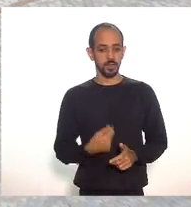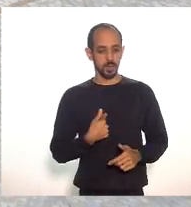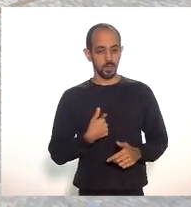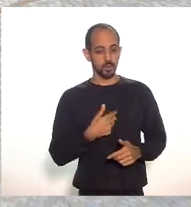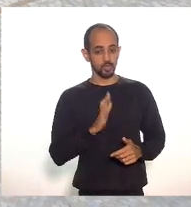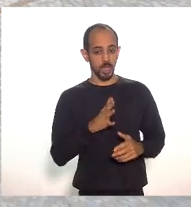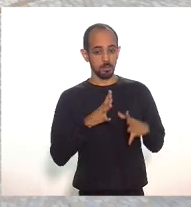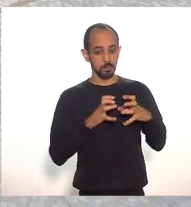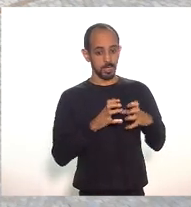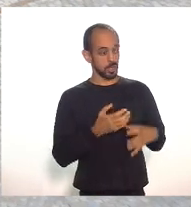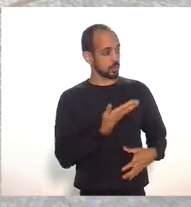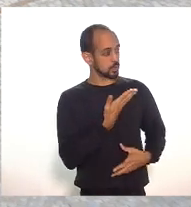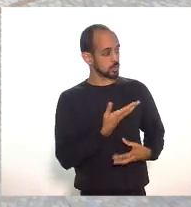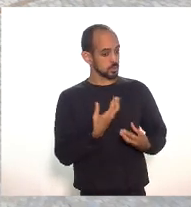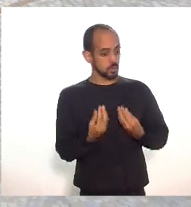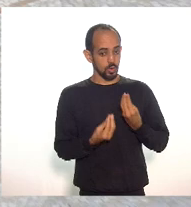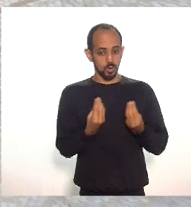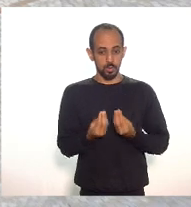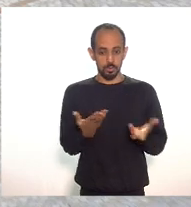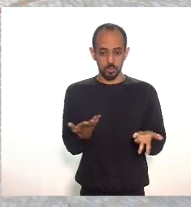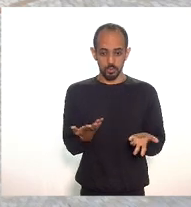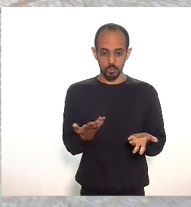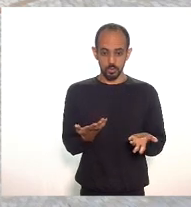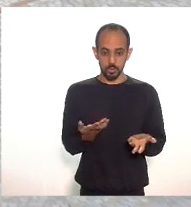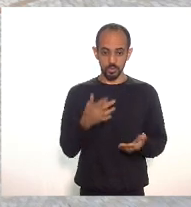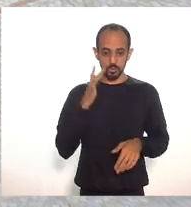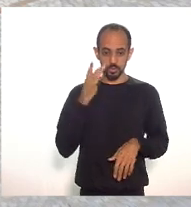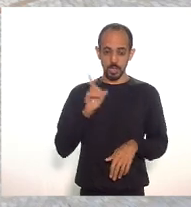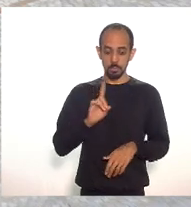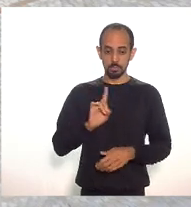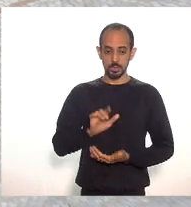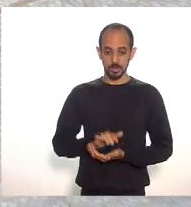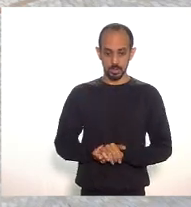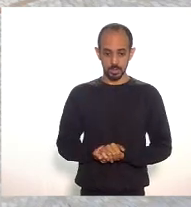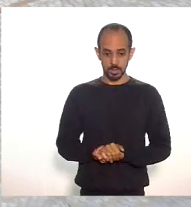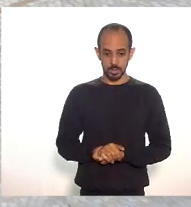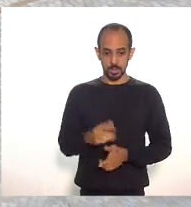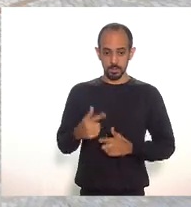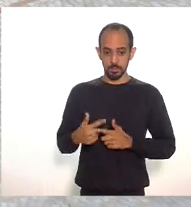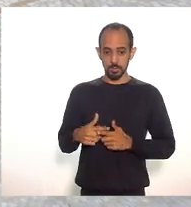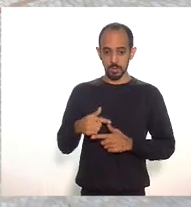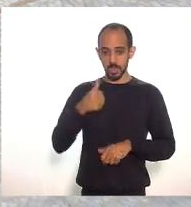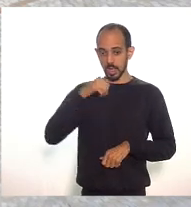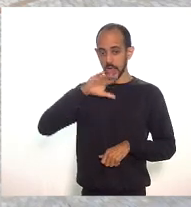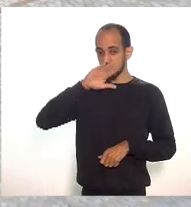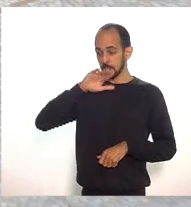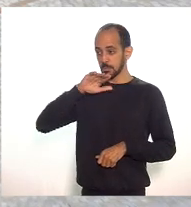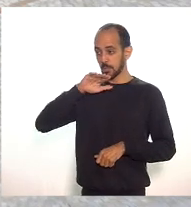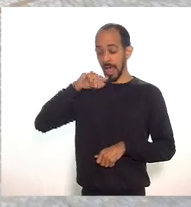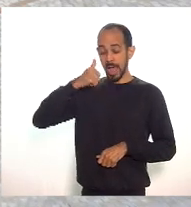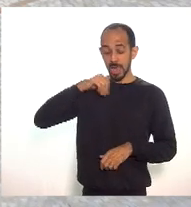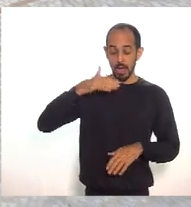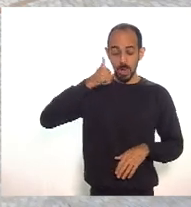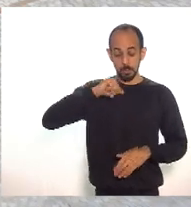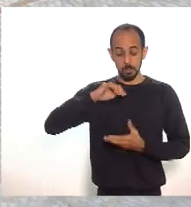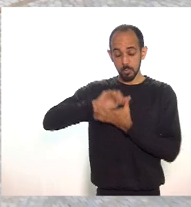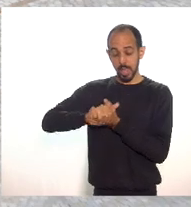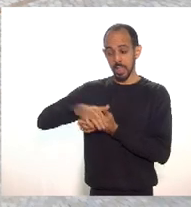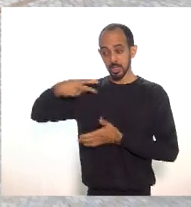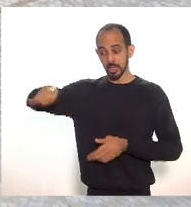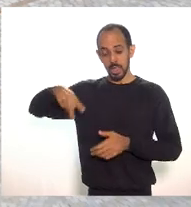até brinquei com ele sabe mais do que eu falo Governador disse que não sabia porque a mulher dele fazia ou deixava de fazer que não é obrigação dele